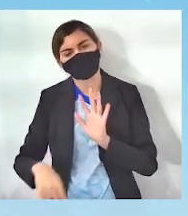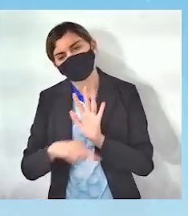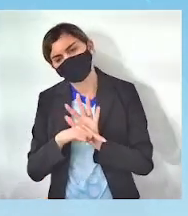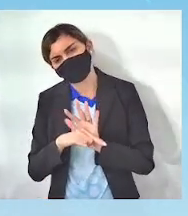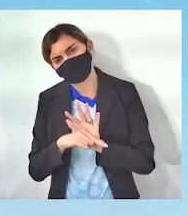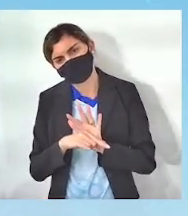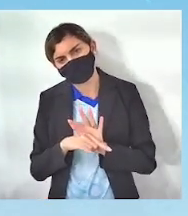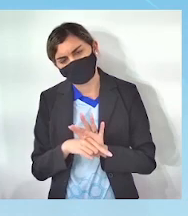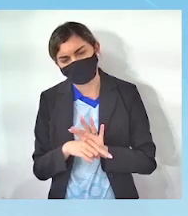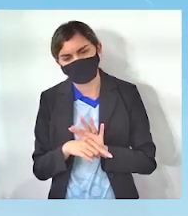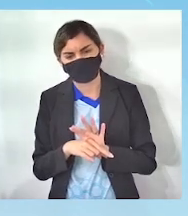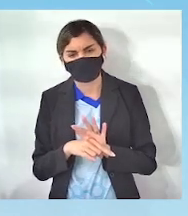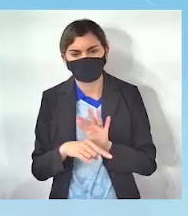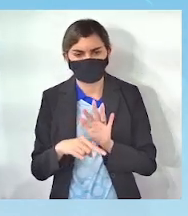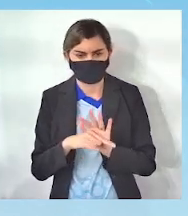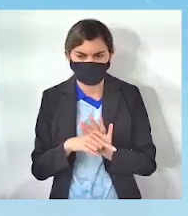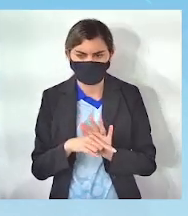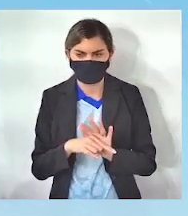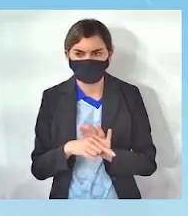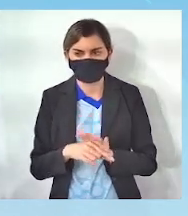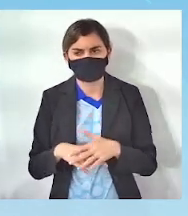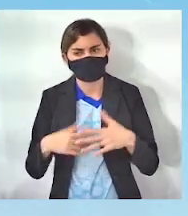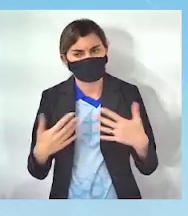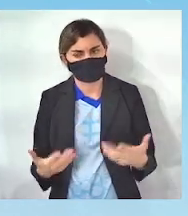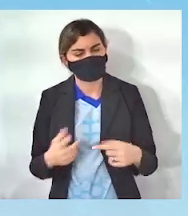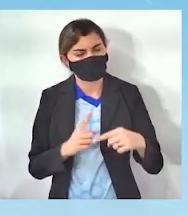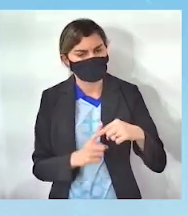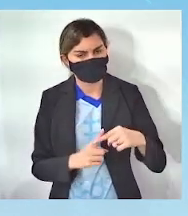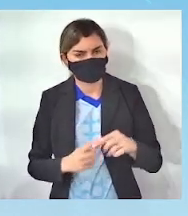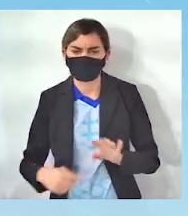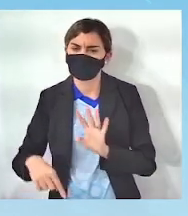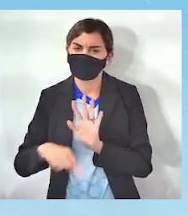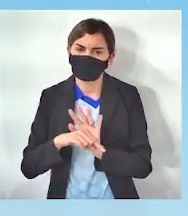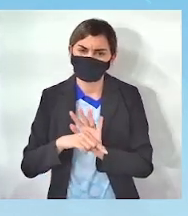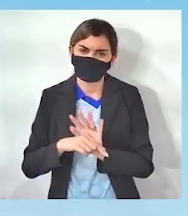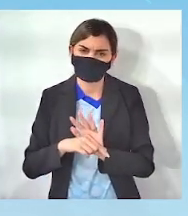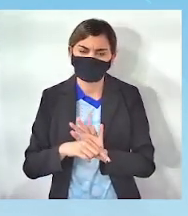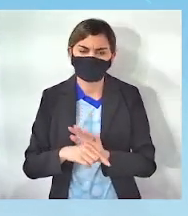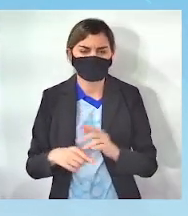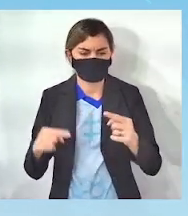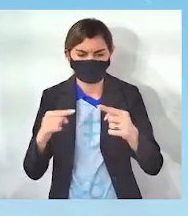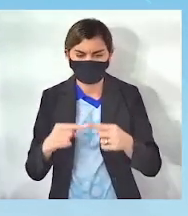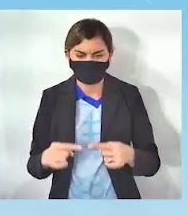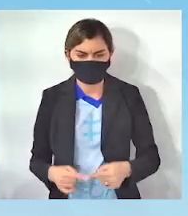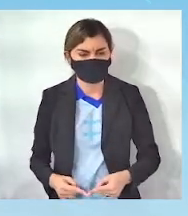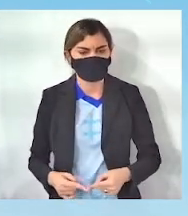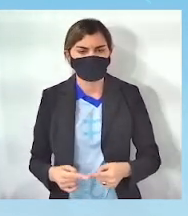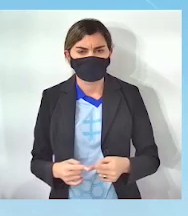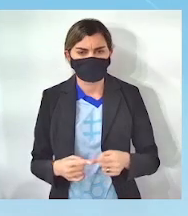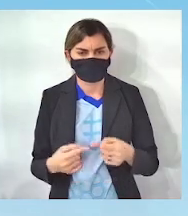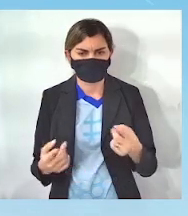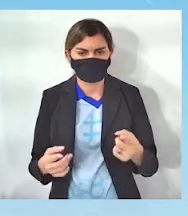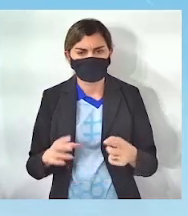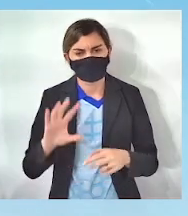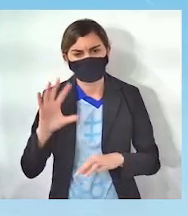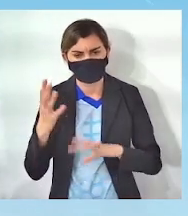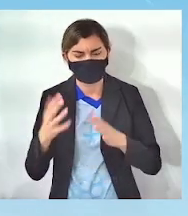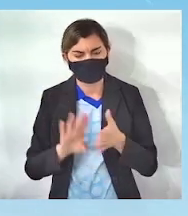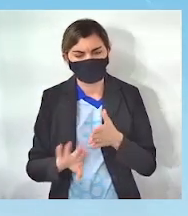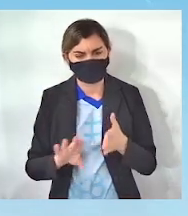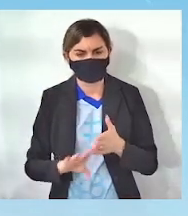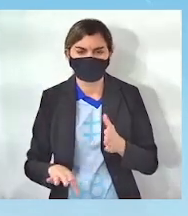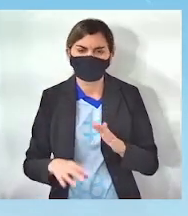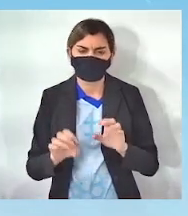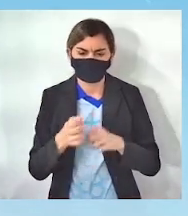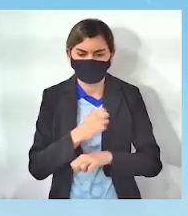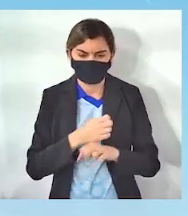partículas de carga negativa. Então, positiva ou negativa de acordo com o fato de sobrar